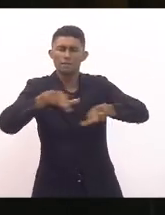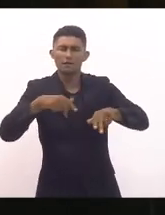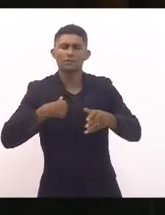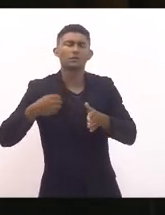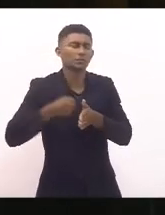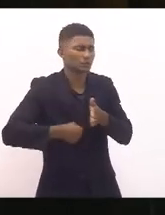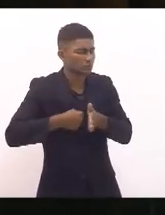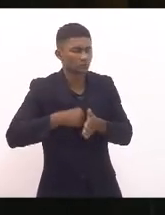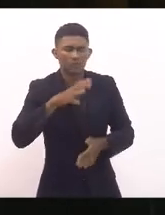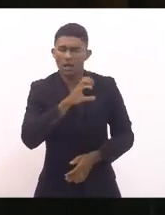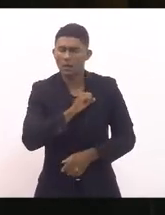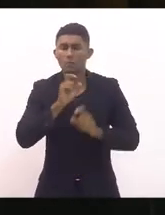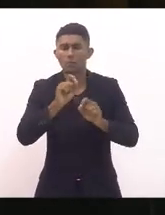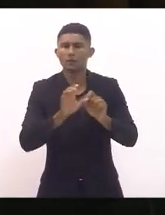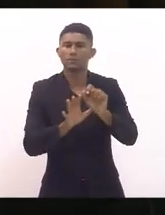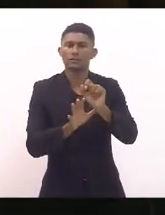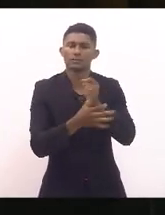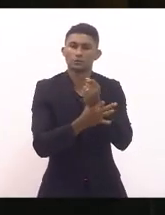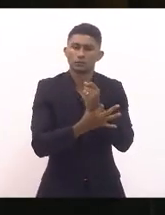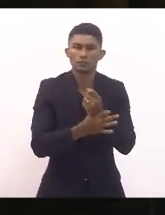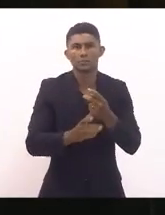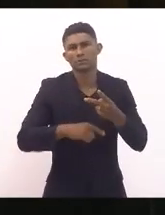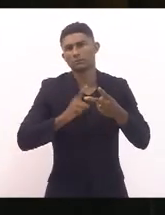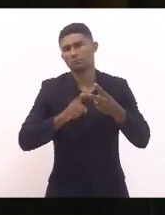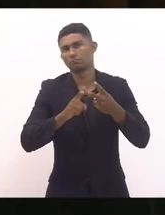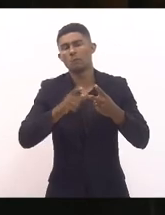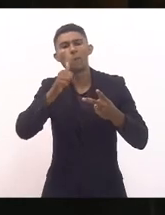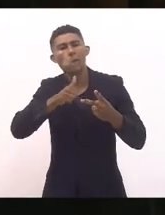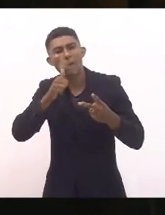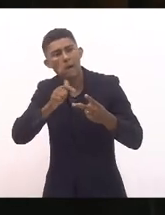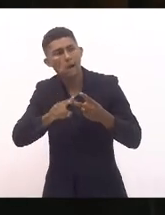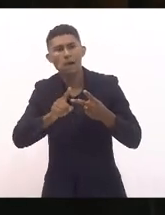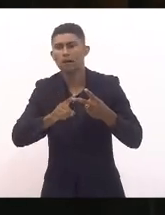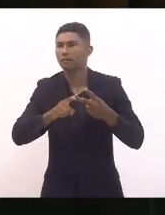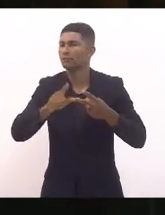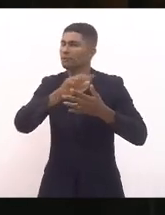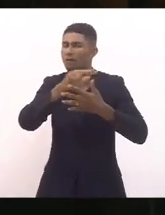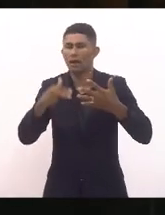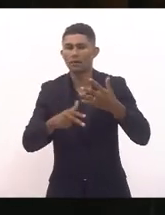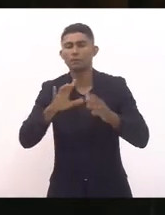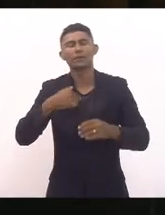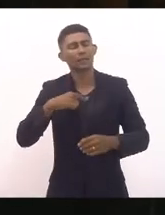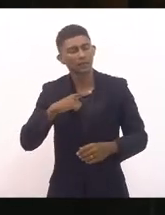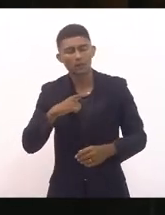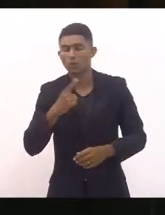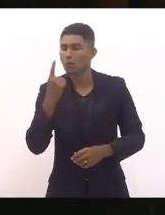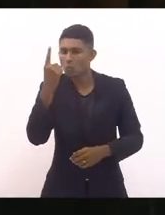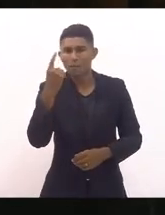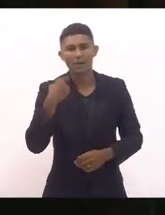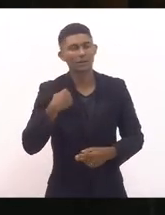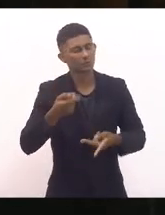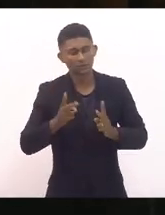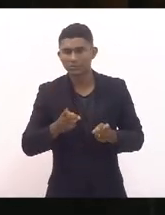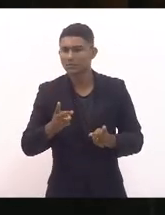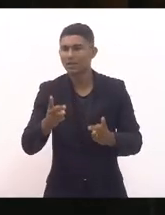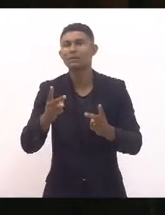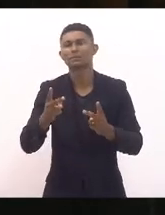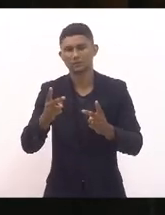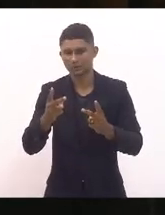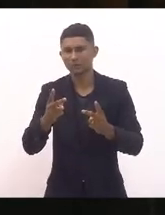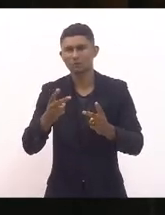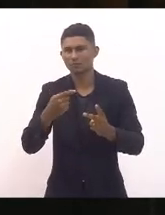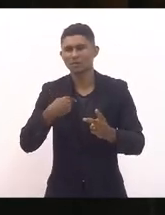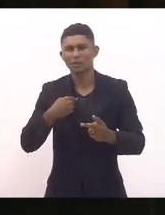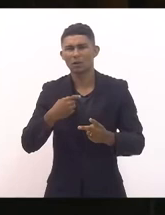que são a nossa segurança pública, as mulheres, inúmeras. Mas tem uma que eu não abro mão, e não abro mão e